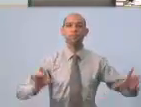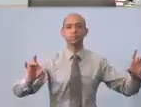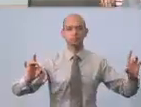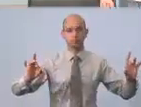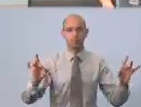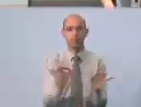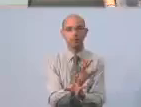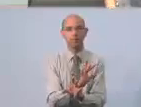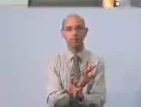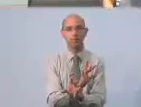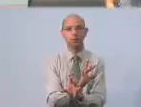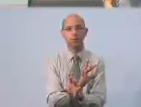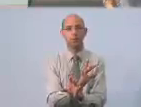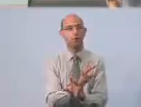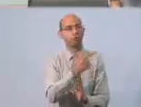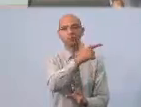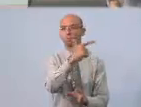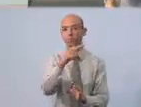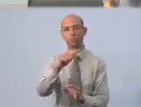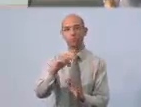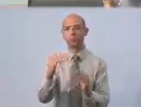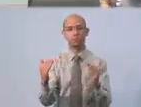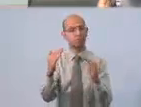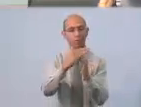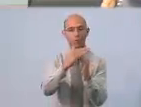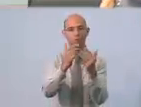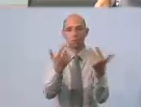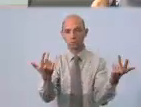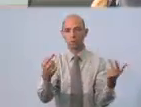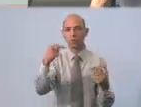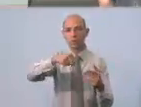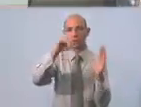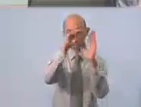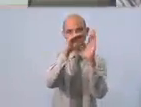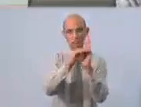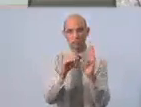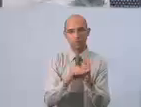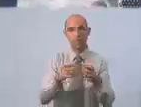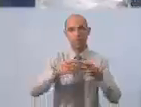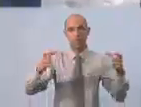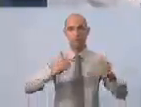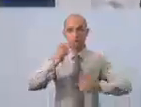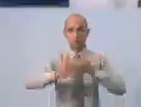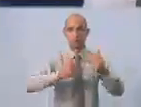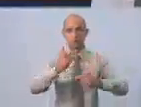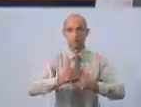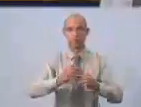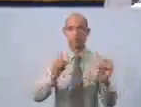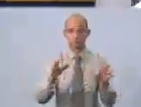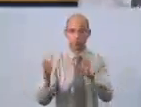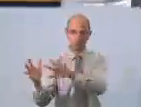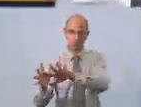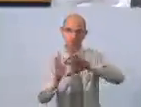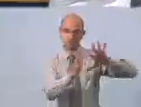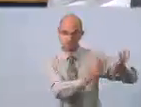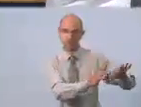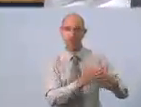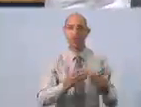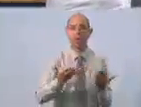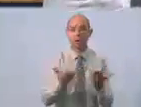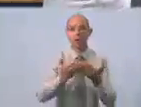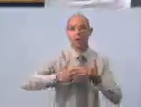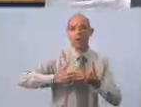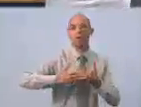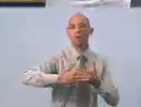Encerramos, tendo em vista não haver mais nenhum item a ser tratado no grande expediente, encerramos essa parte da sessão e